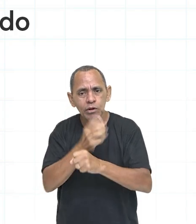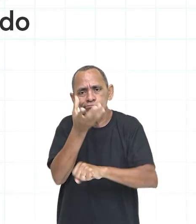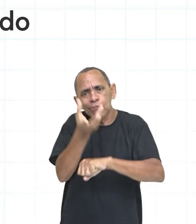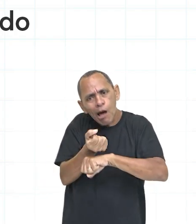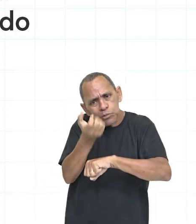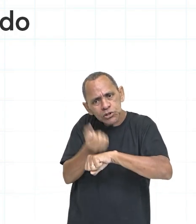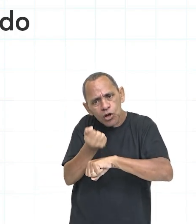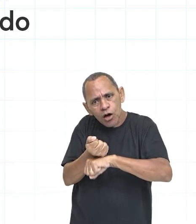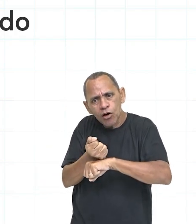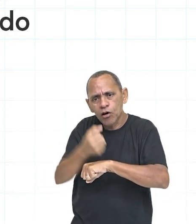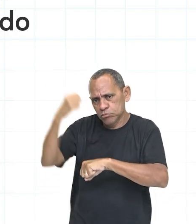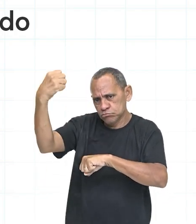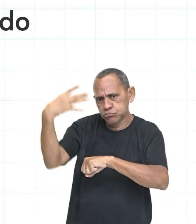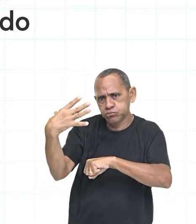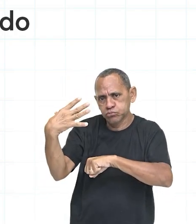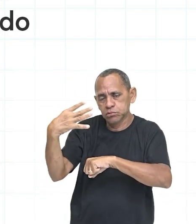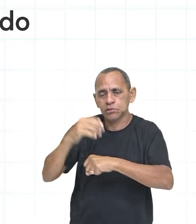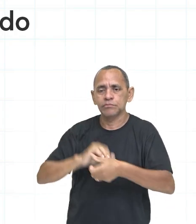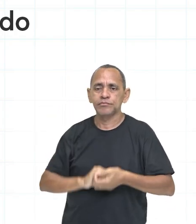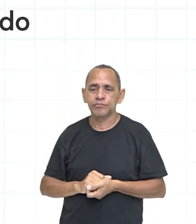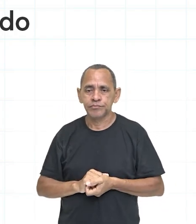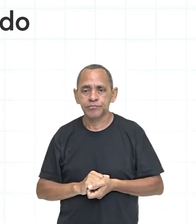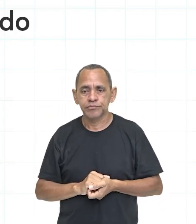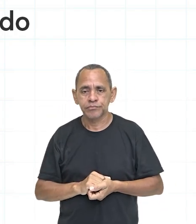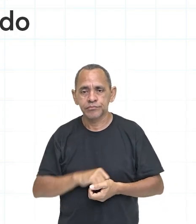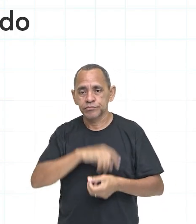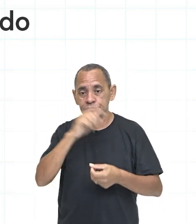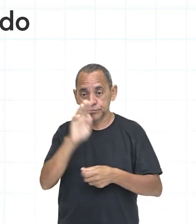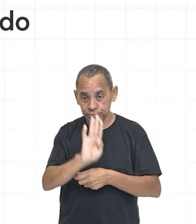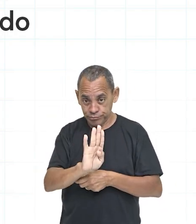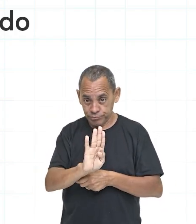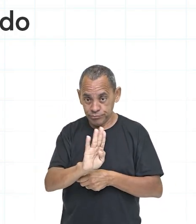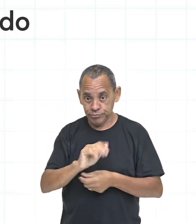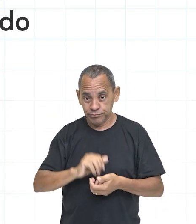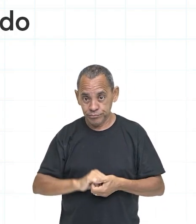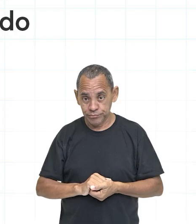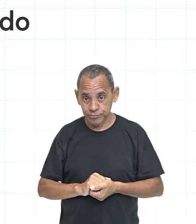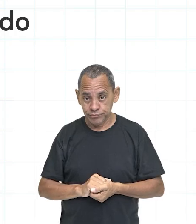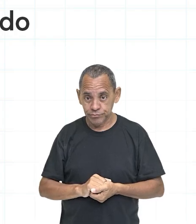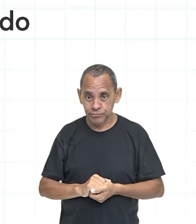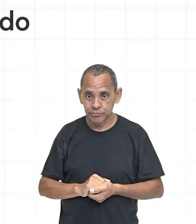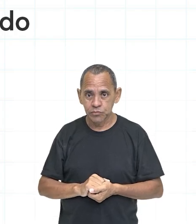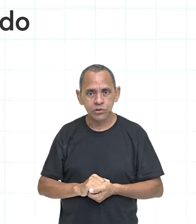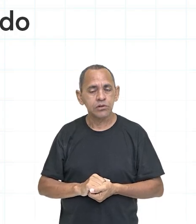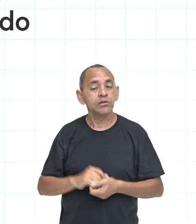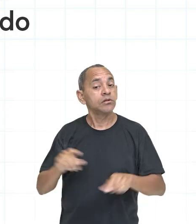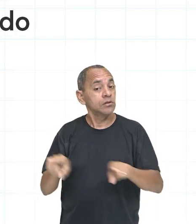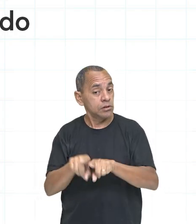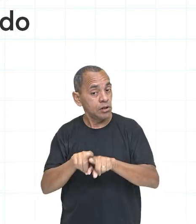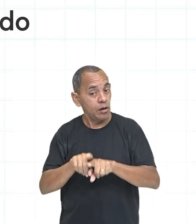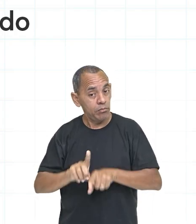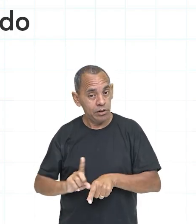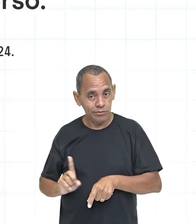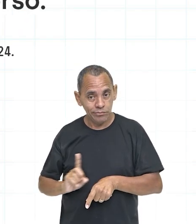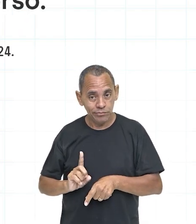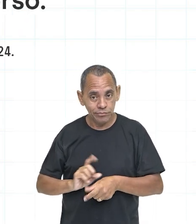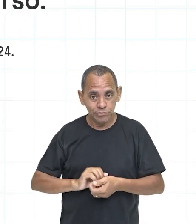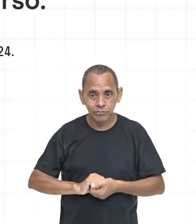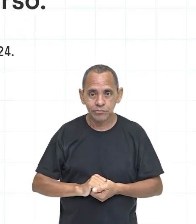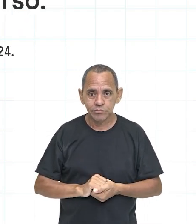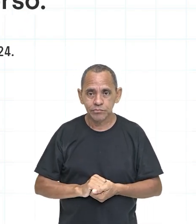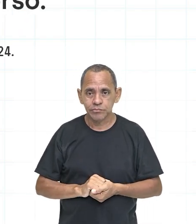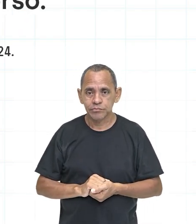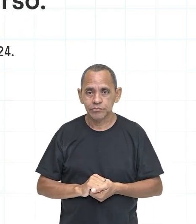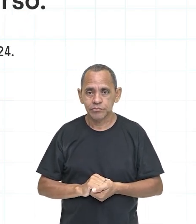desacelera a expansão do universo? Então, letra B, também não, né? E a letra